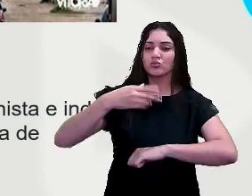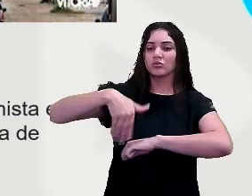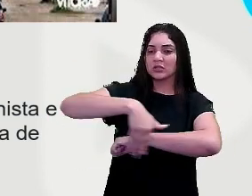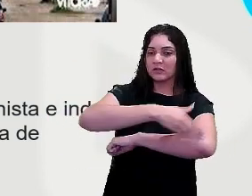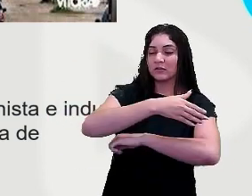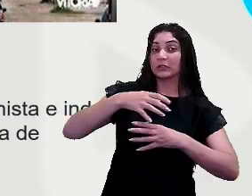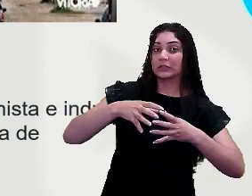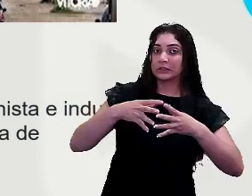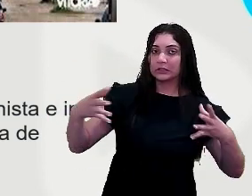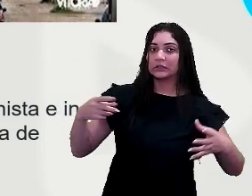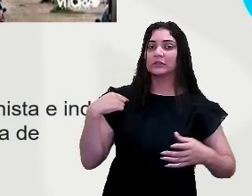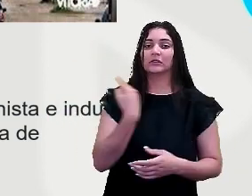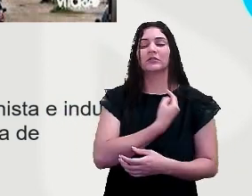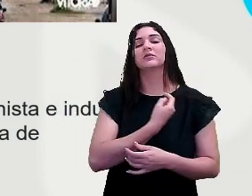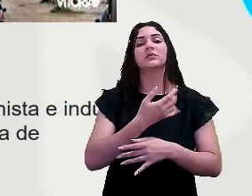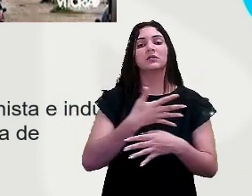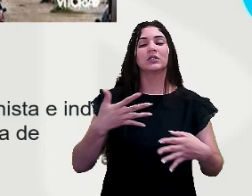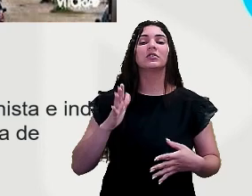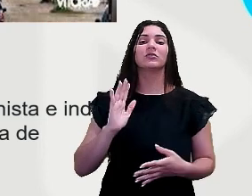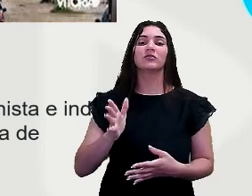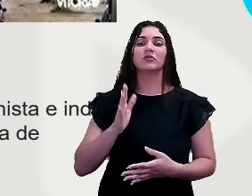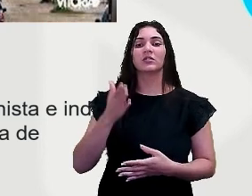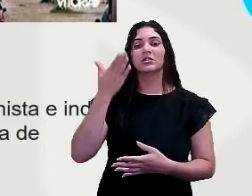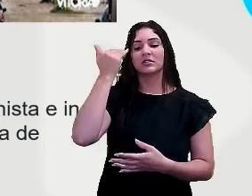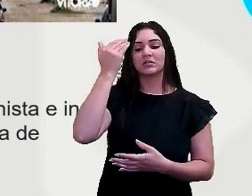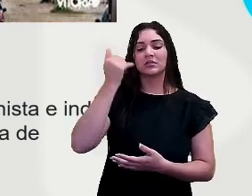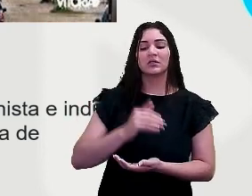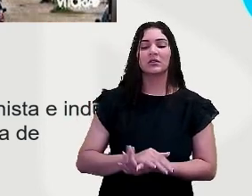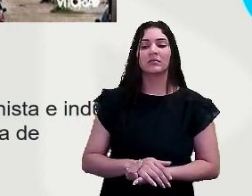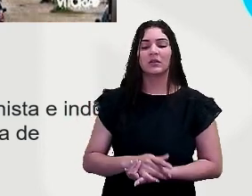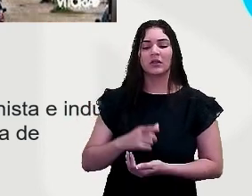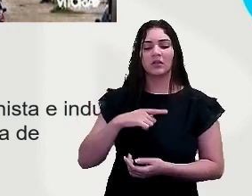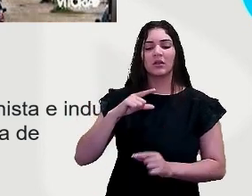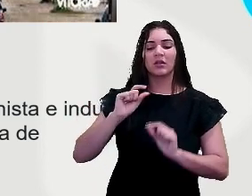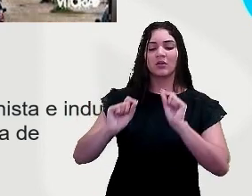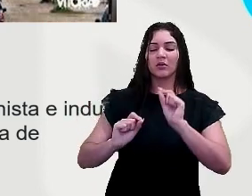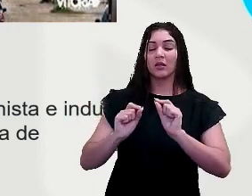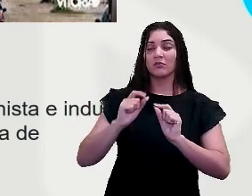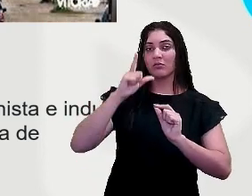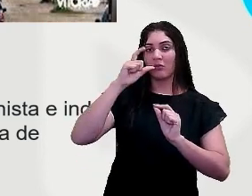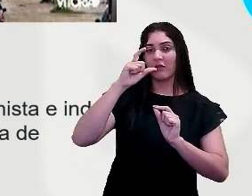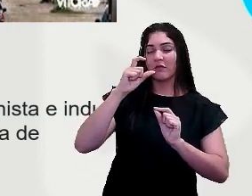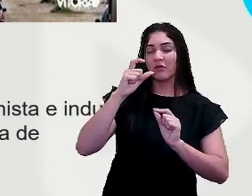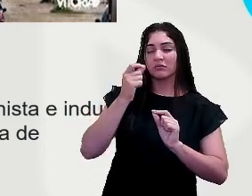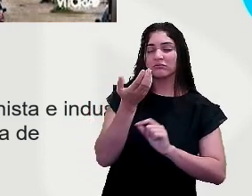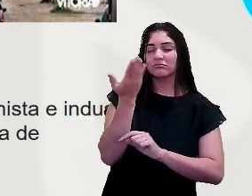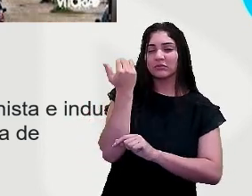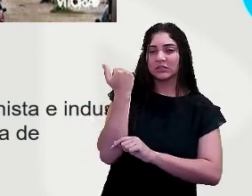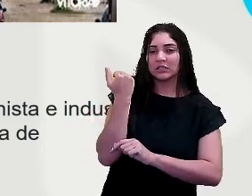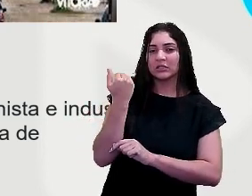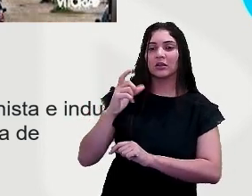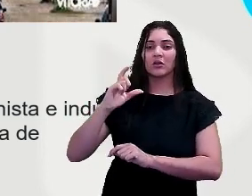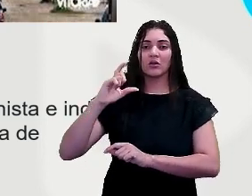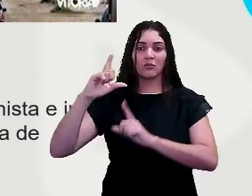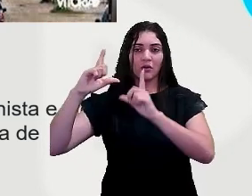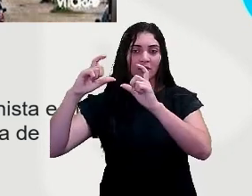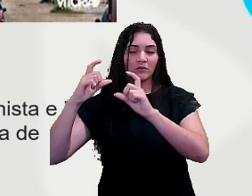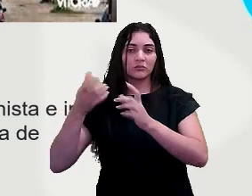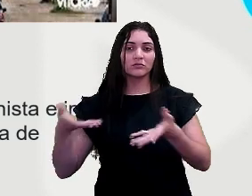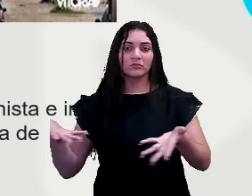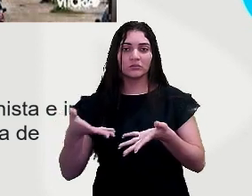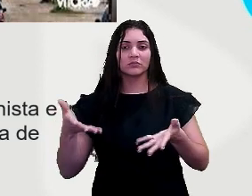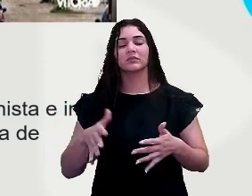nossa cidade, vocês agora já sabem. Temos aí uma foto mais antiga e a outra mais atual, tá bom? Então é